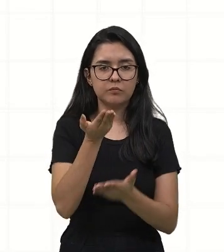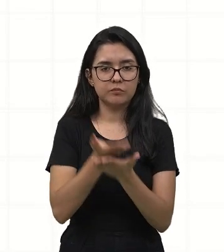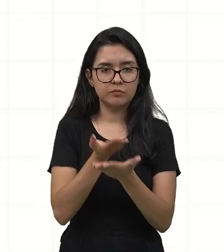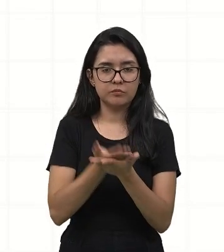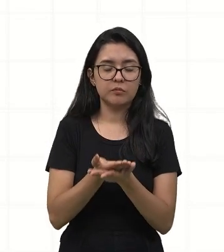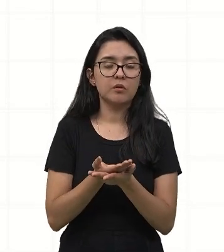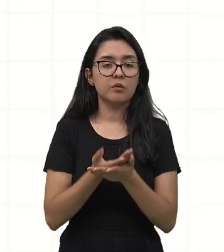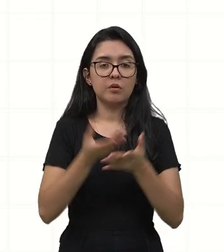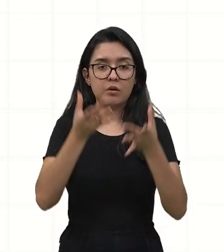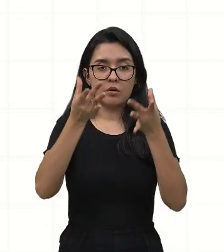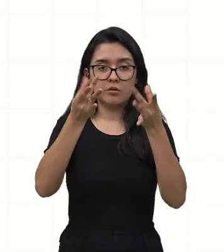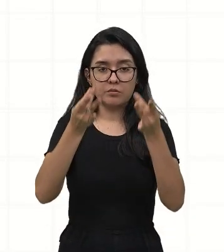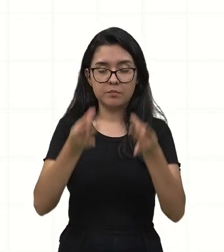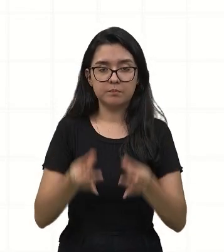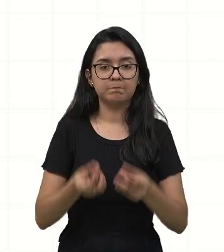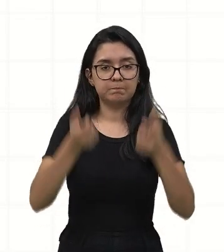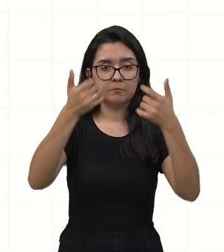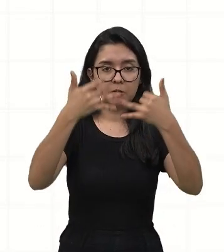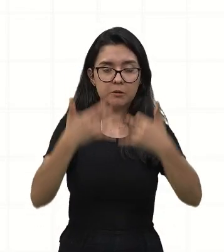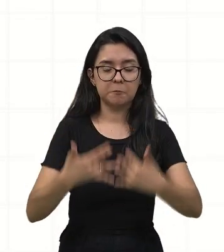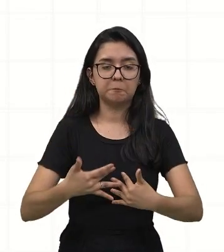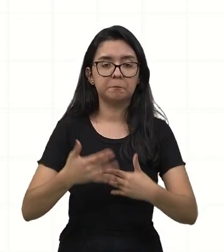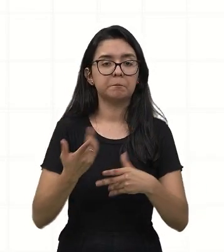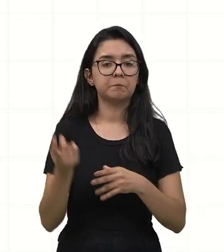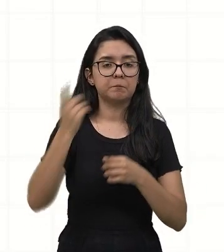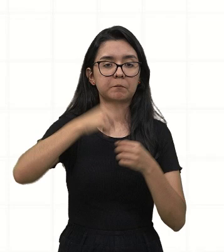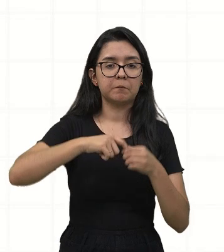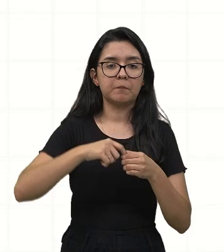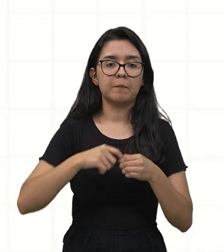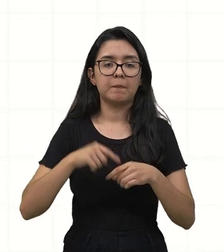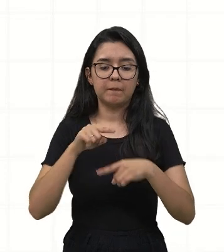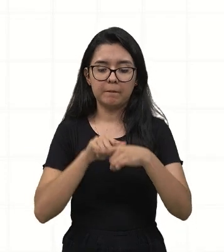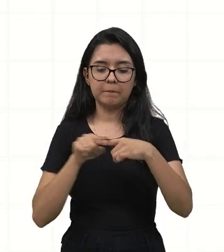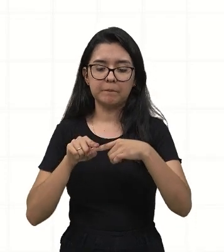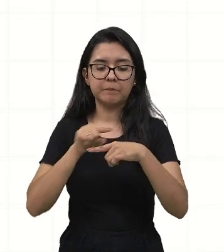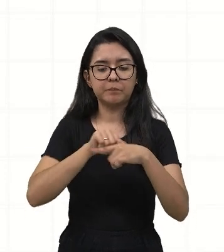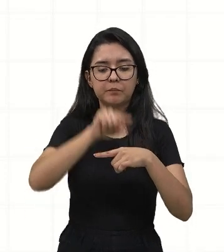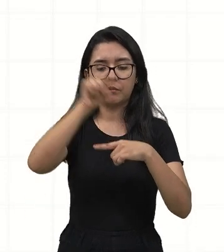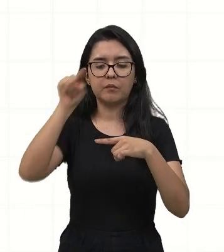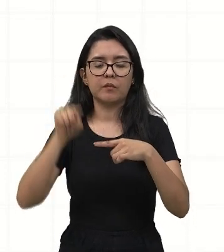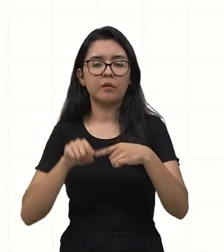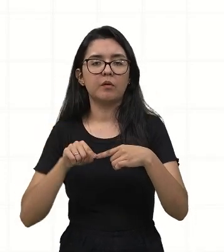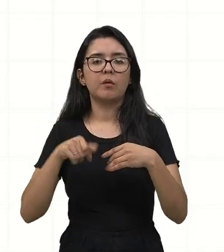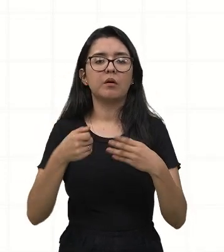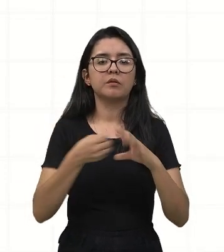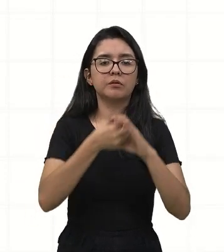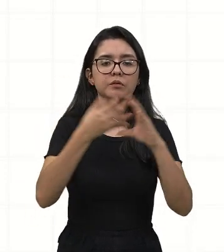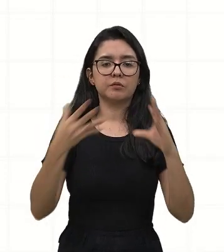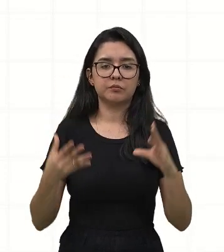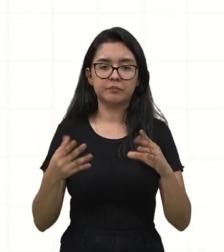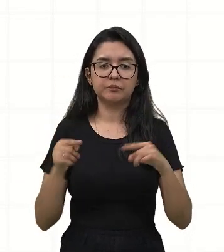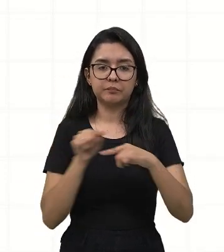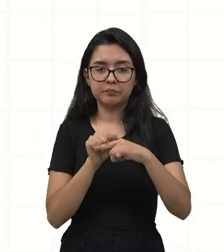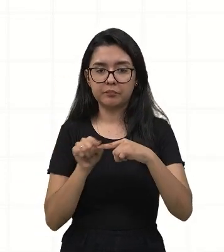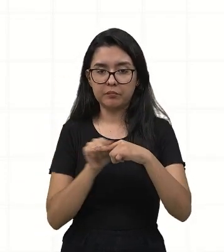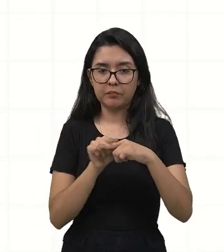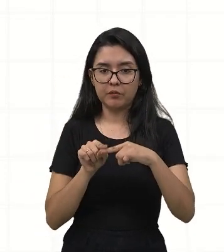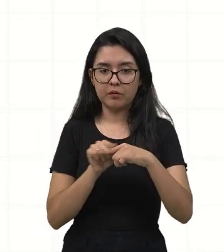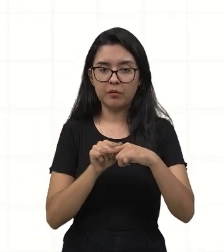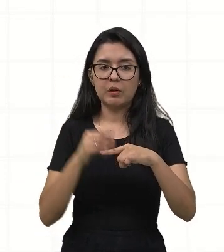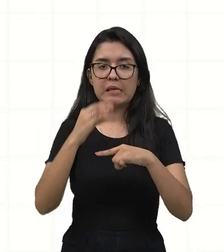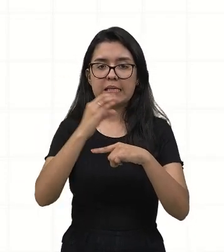bom? Então, vamos lá. Vamos voltar aqui no nosso raciocínio. O transferidor, quais são os elementos de um transferidor? É o centro do transferidor, que é bem aqui,